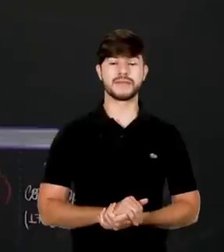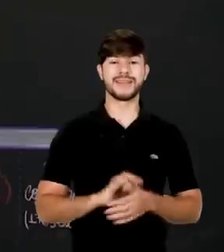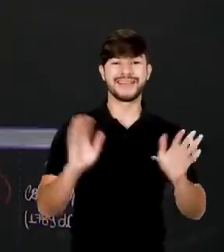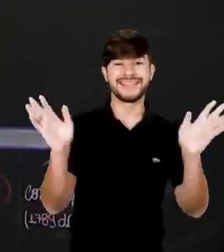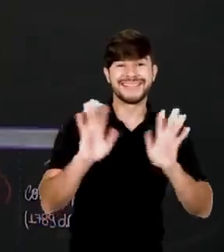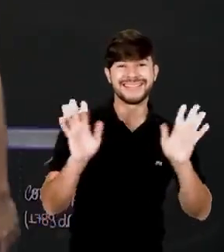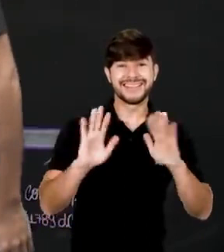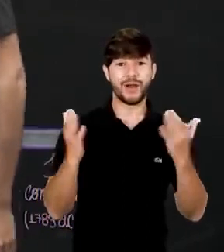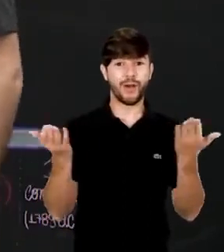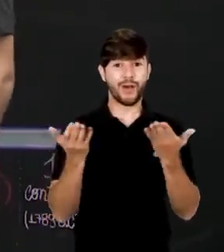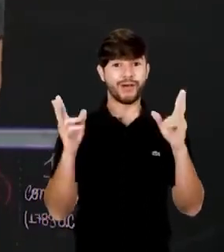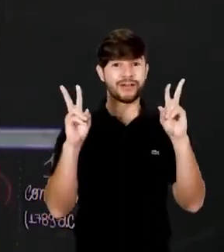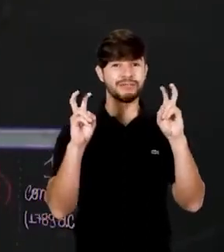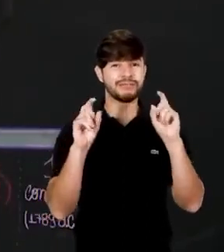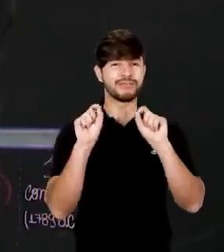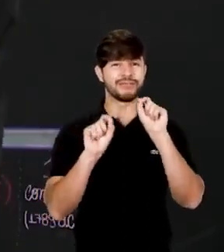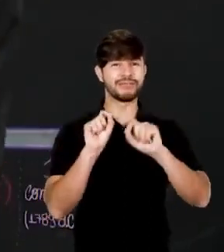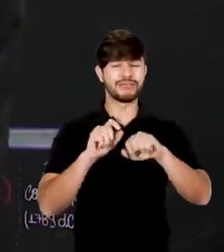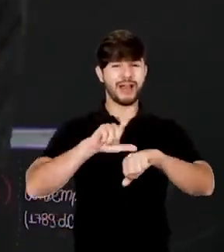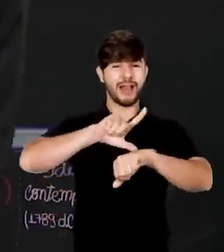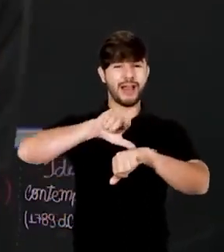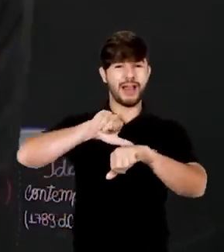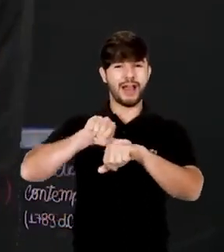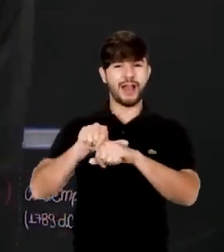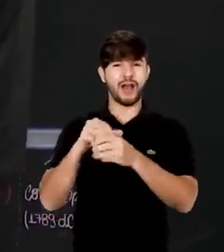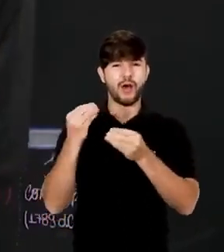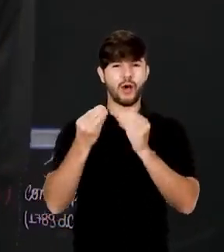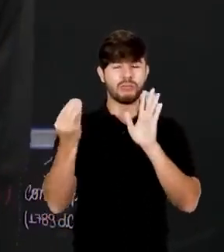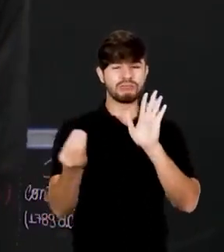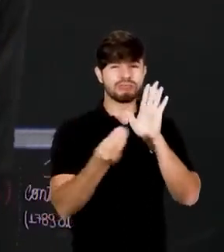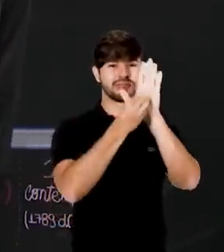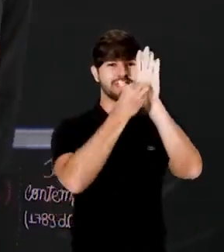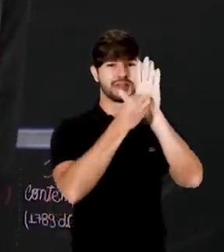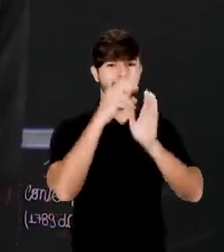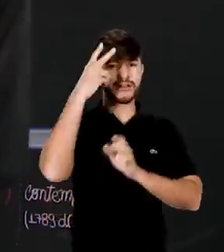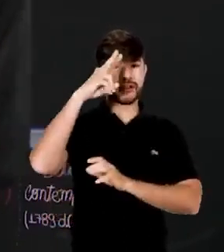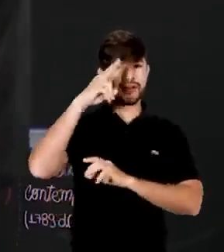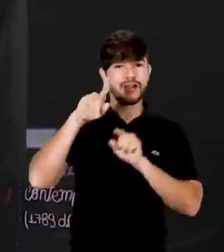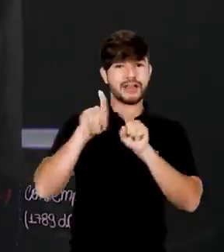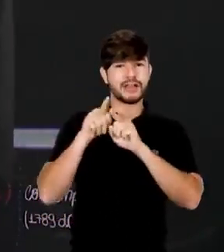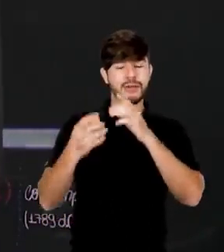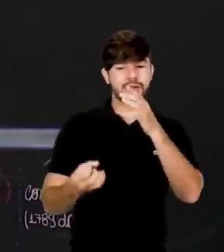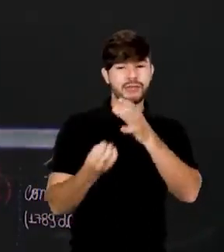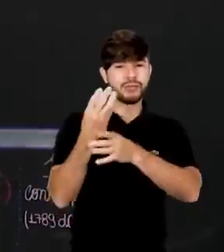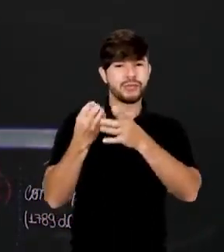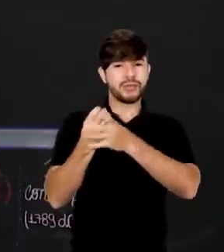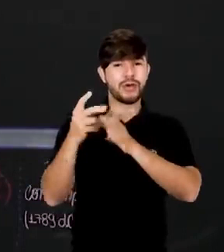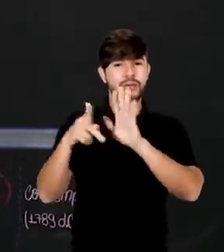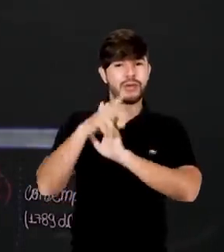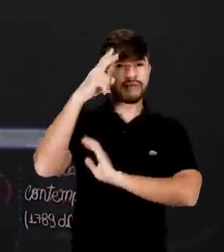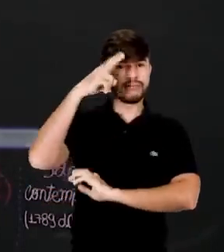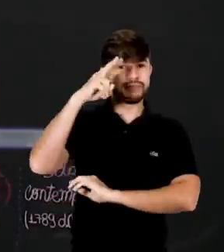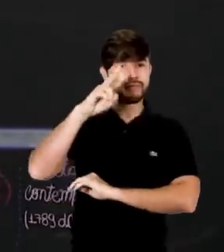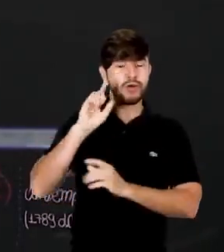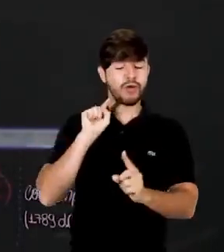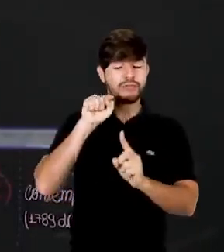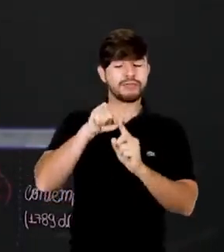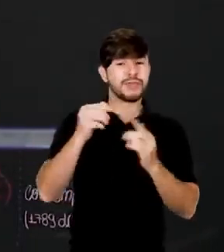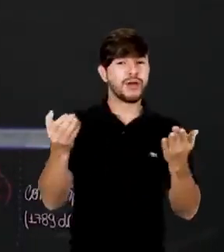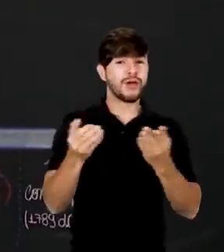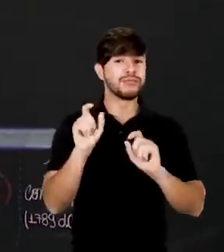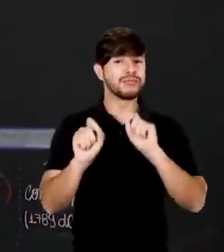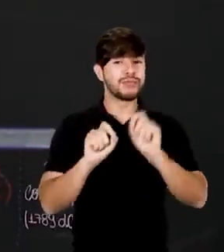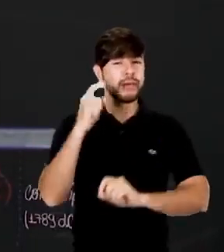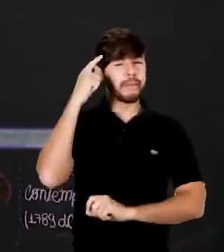Fala pessoal, essa aula tem título O Tempo, as formas de registro da história e a produção de conhecimento histórico. Nosso objetivo aqui